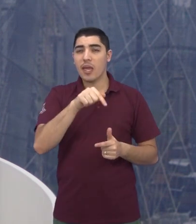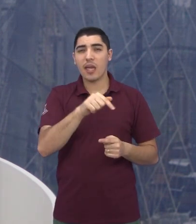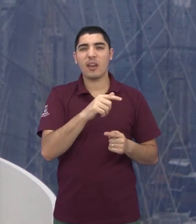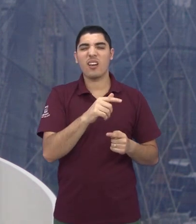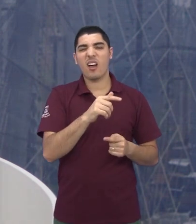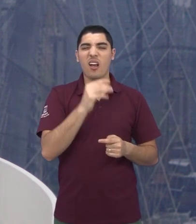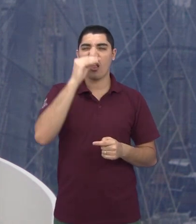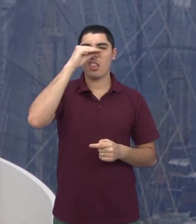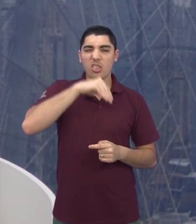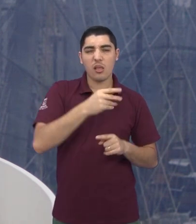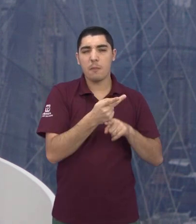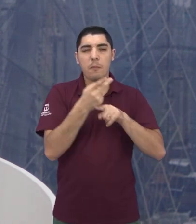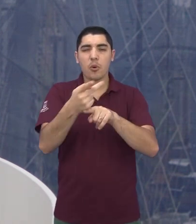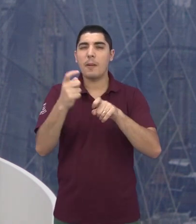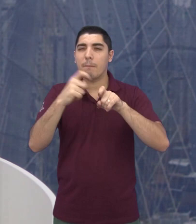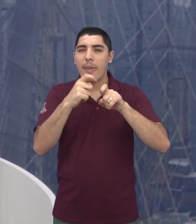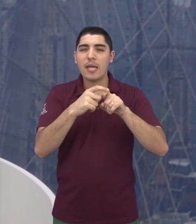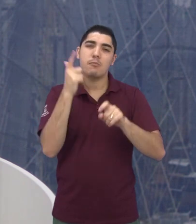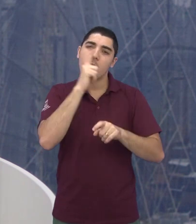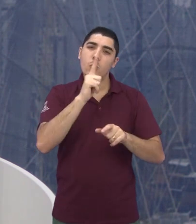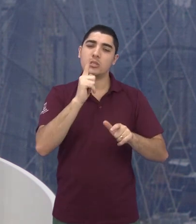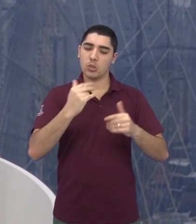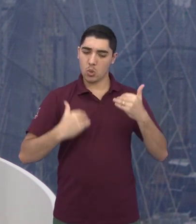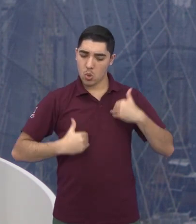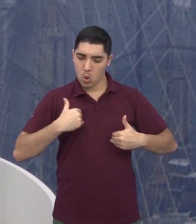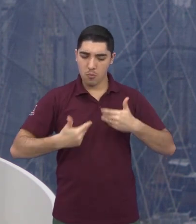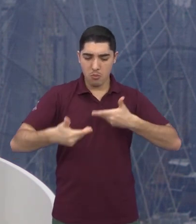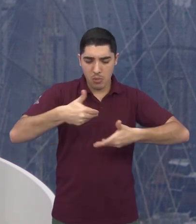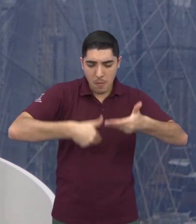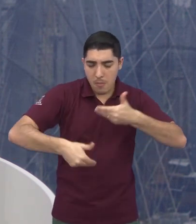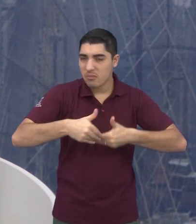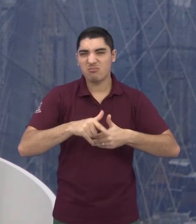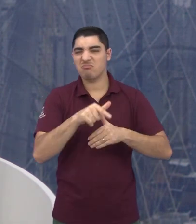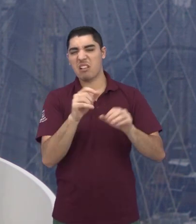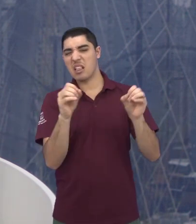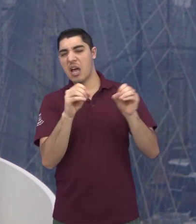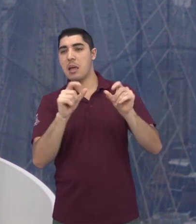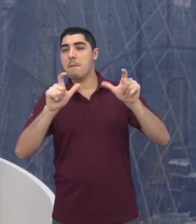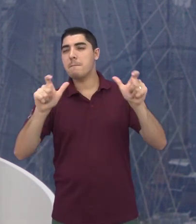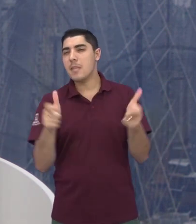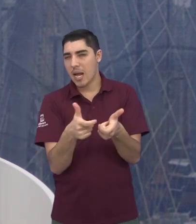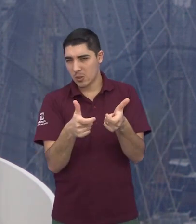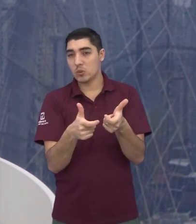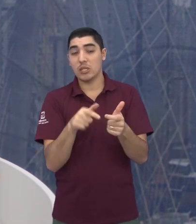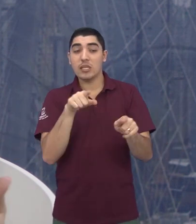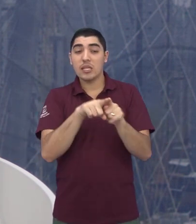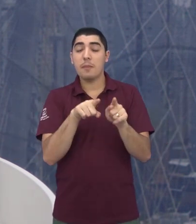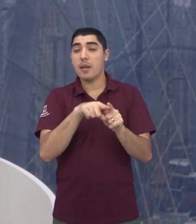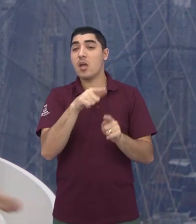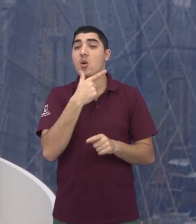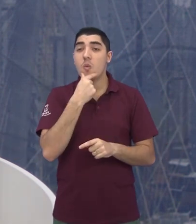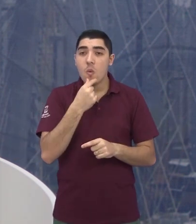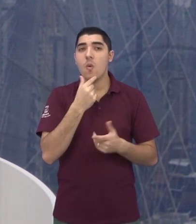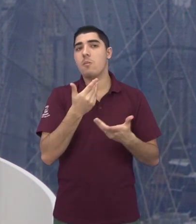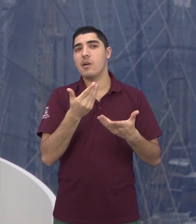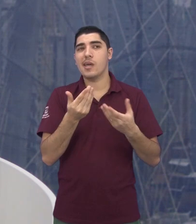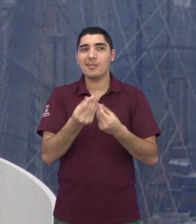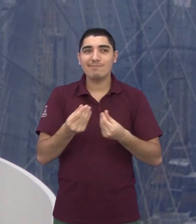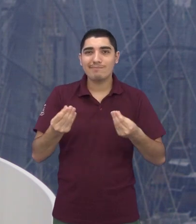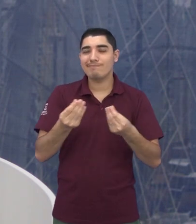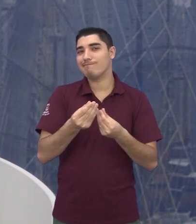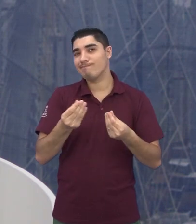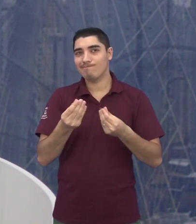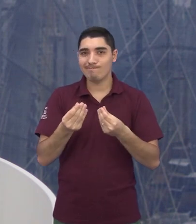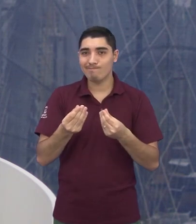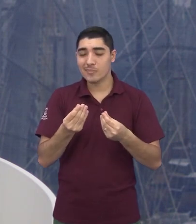procurar um médico para poder fazer exames preventivos, né? Também uma dificuldade de participação em atividades